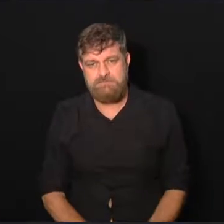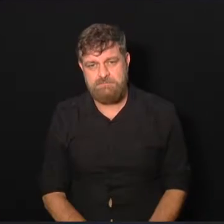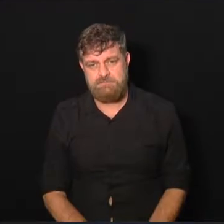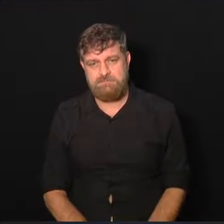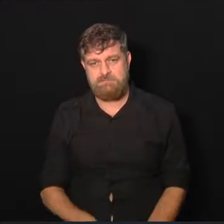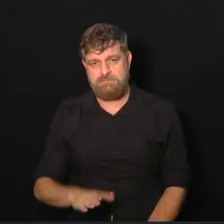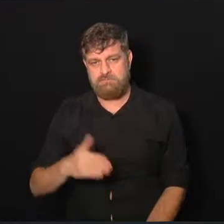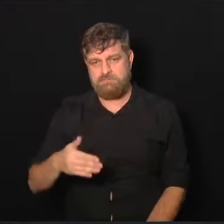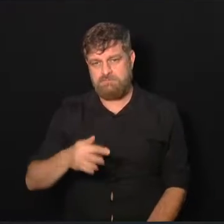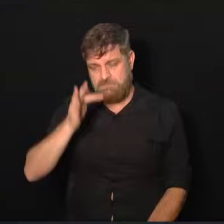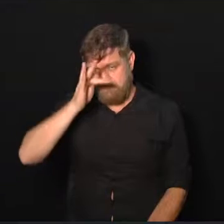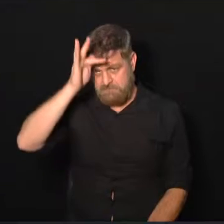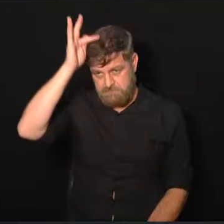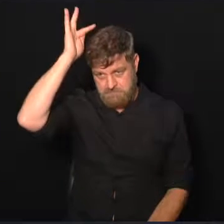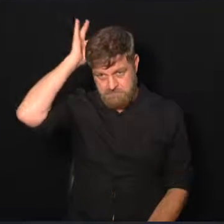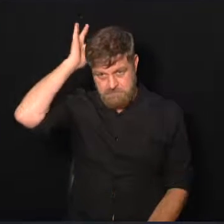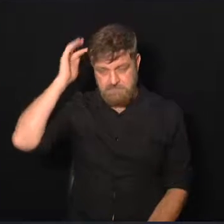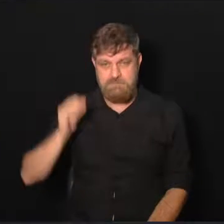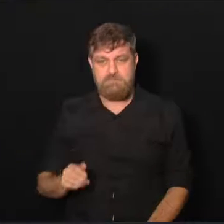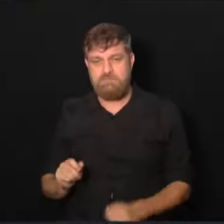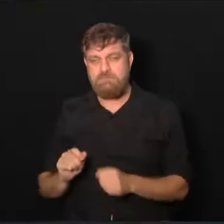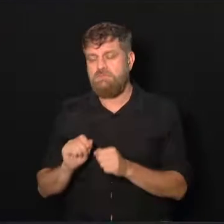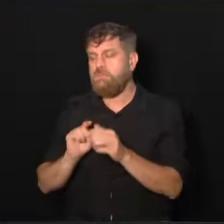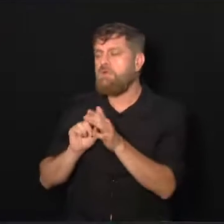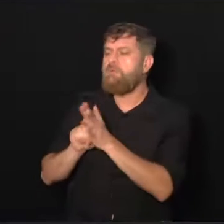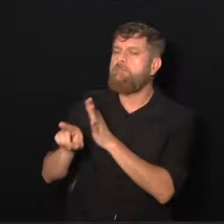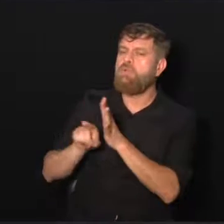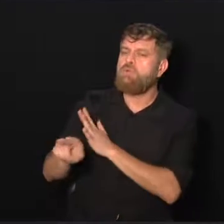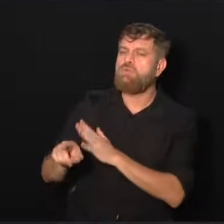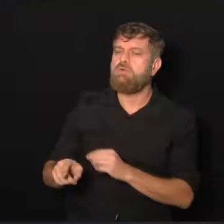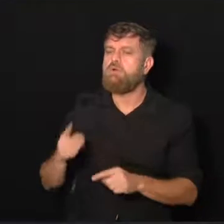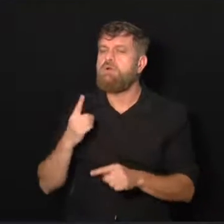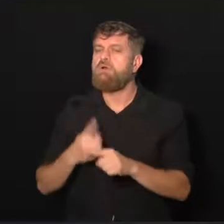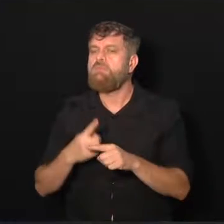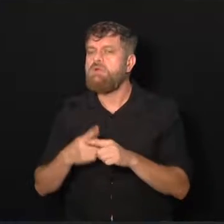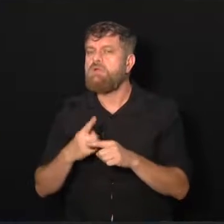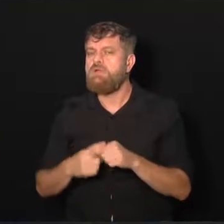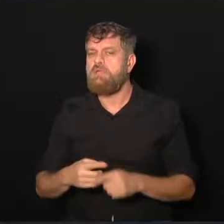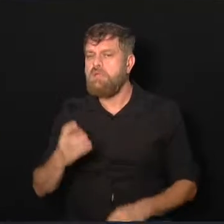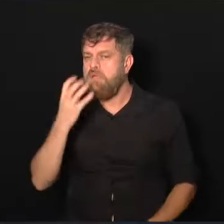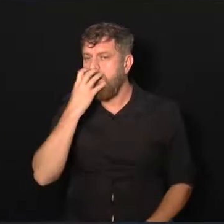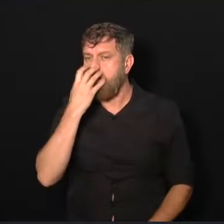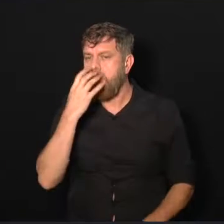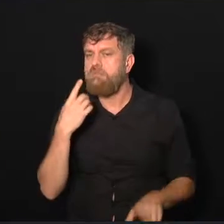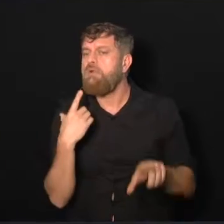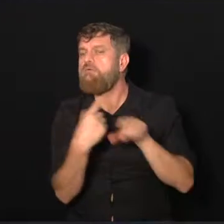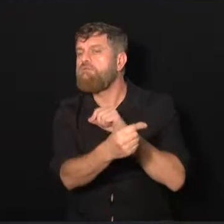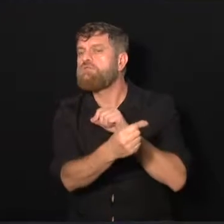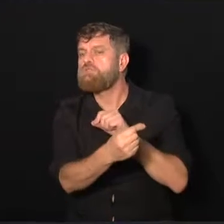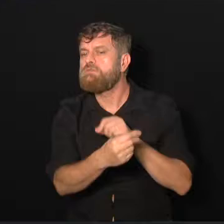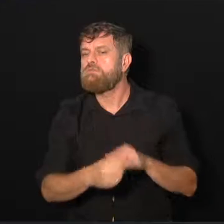o Flávio fez a pergunta, por que o animal fugiu da clínica?